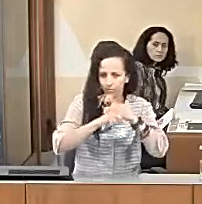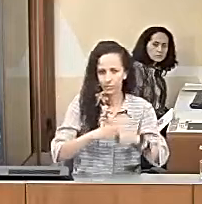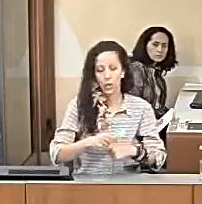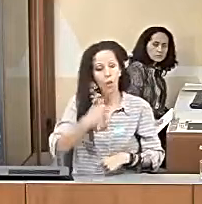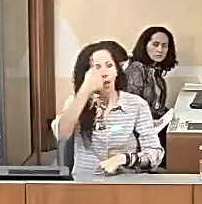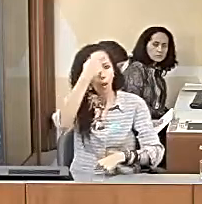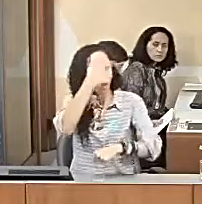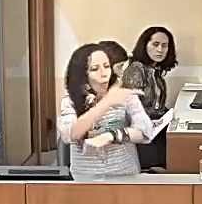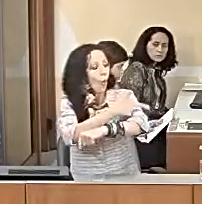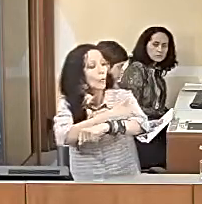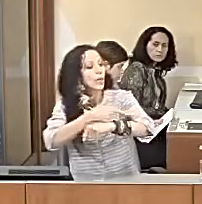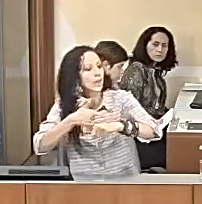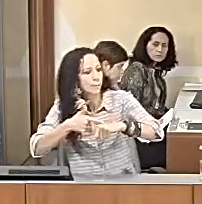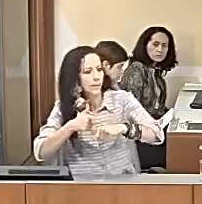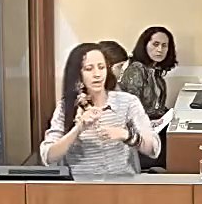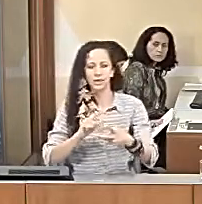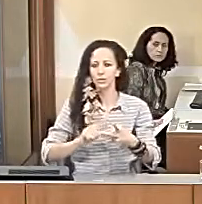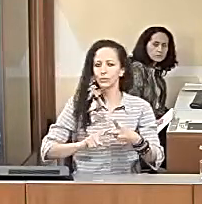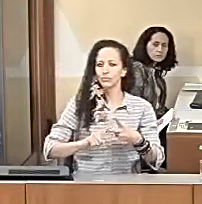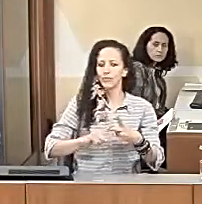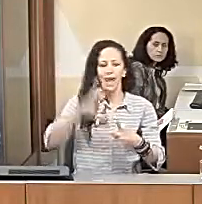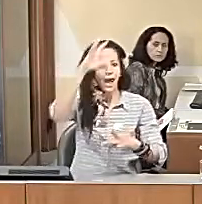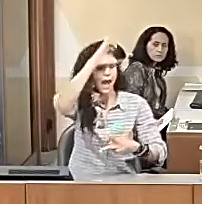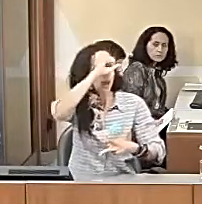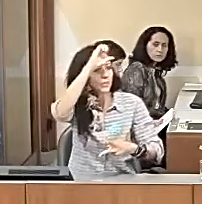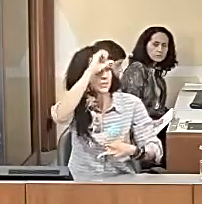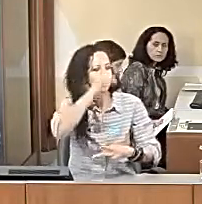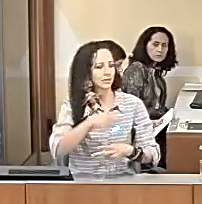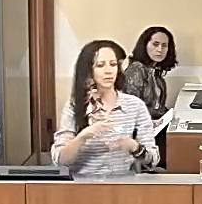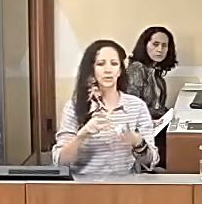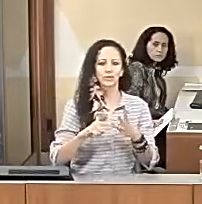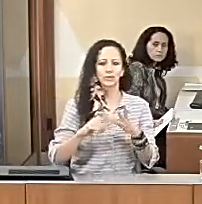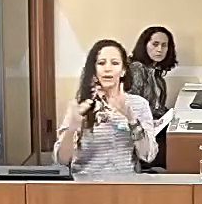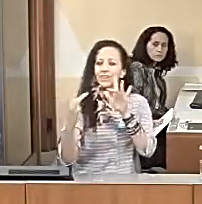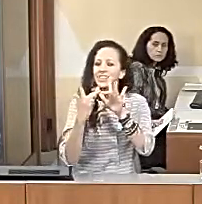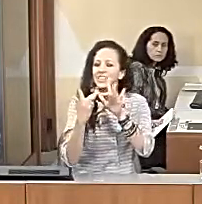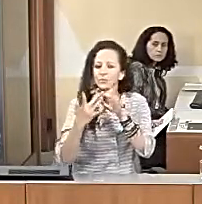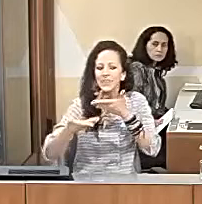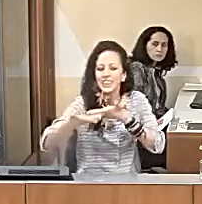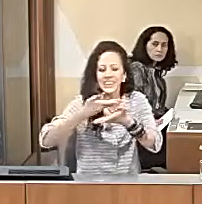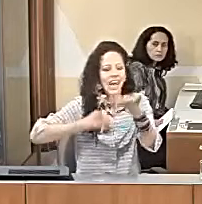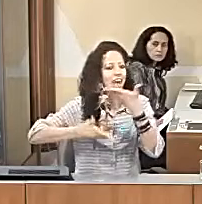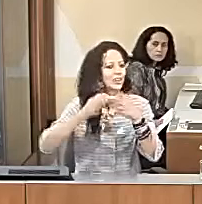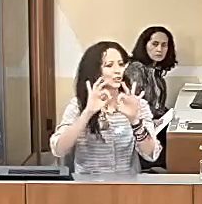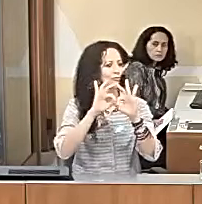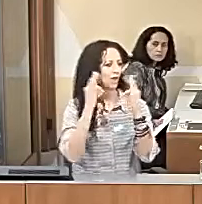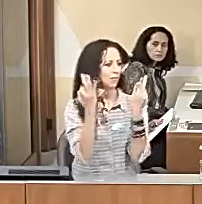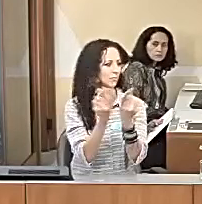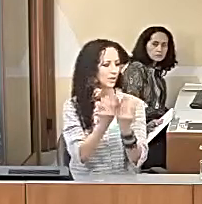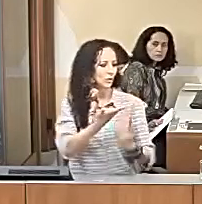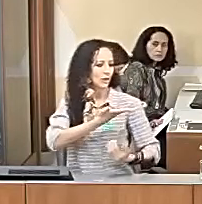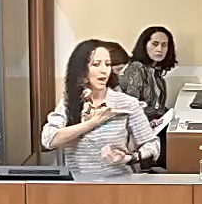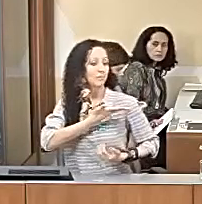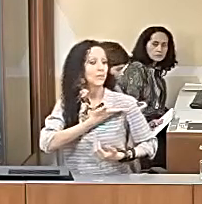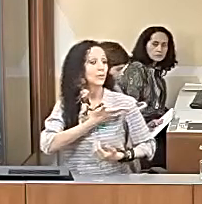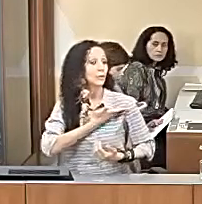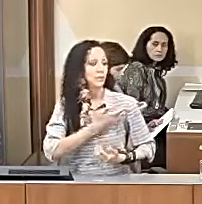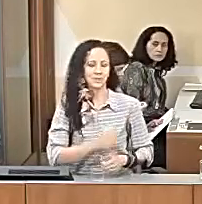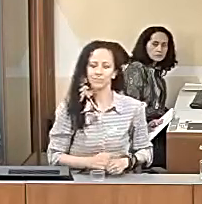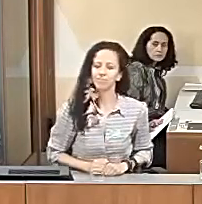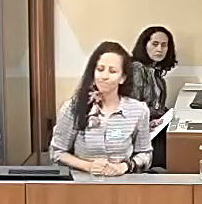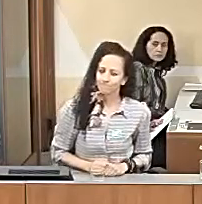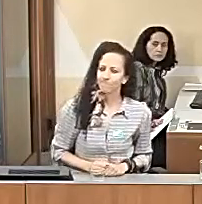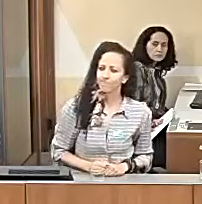que a sociedade tem para nós, surdos? Em relação à educação, em relação à interação,